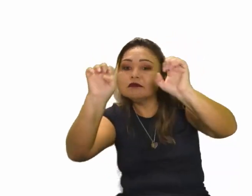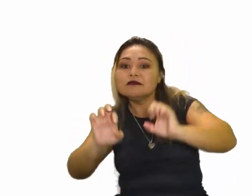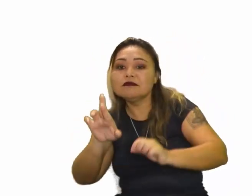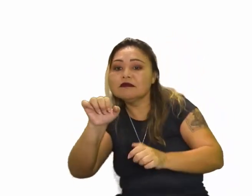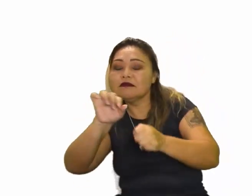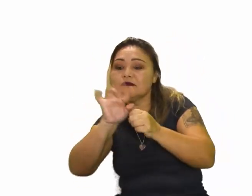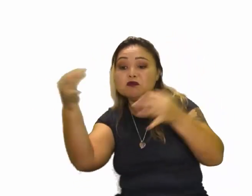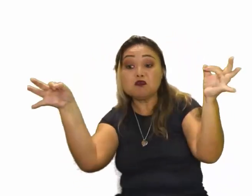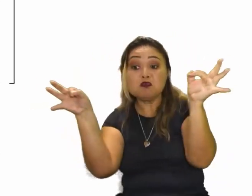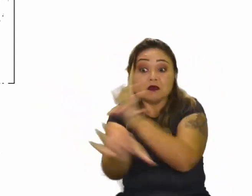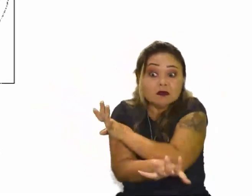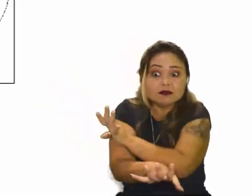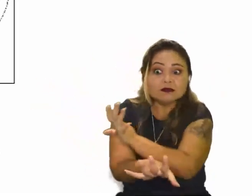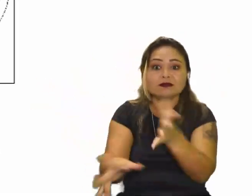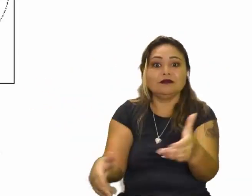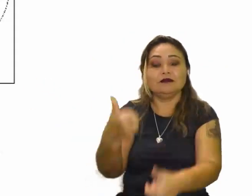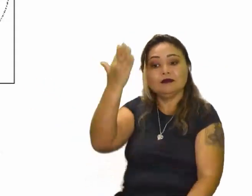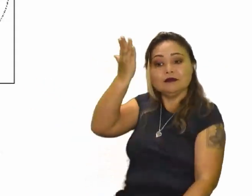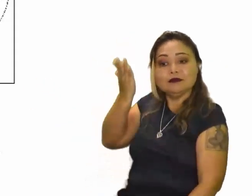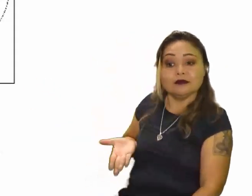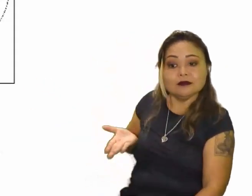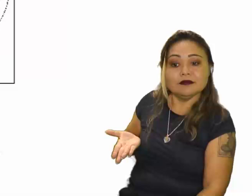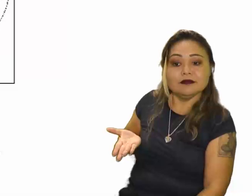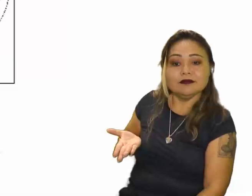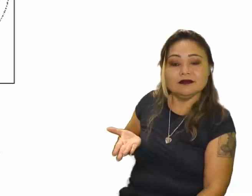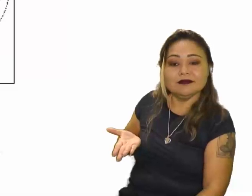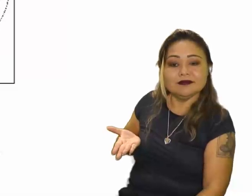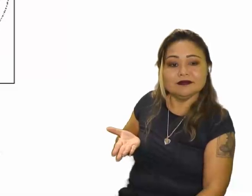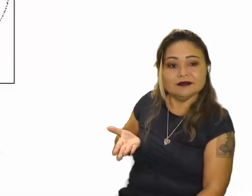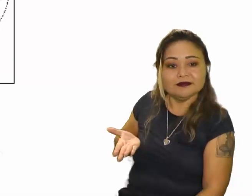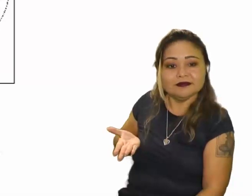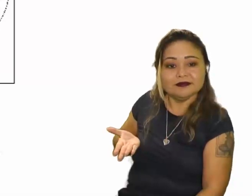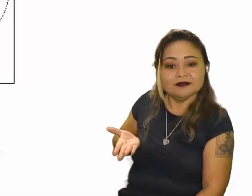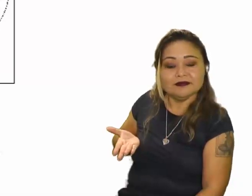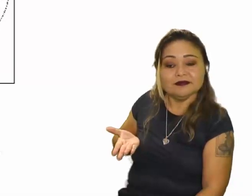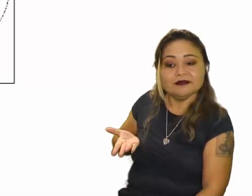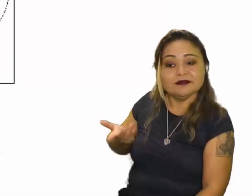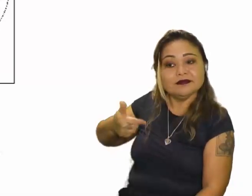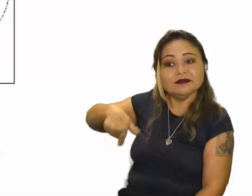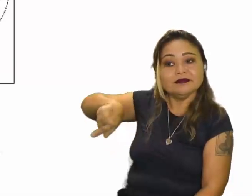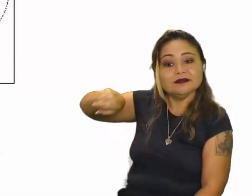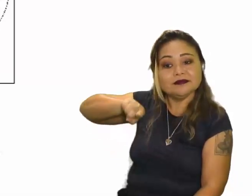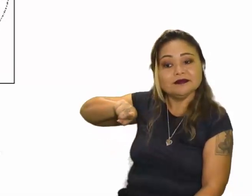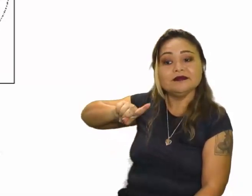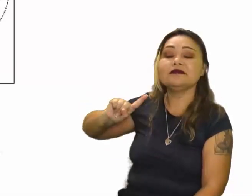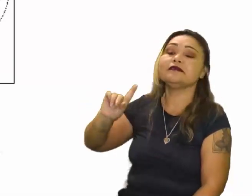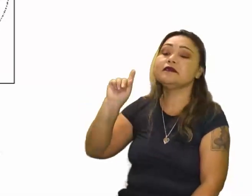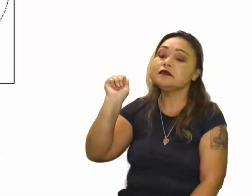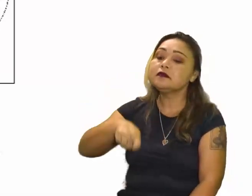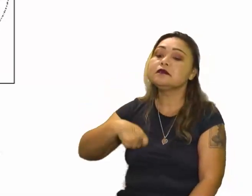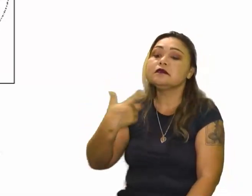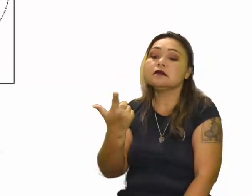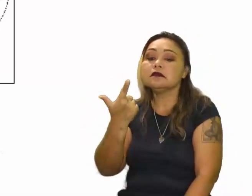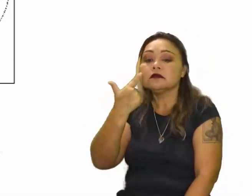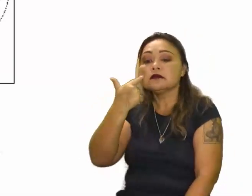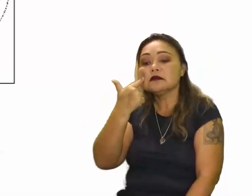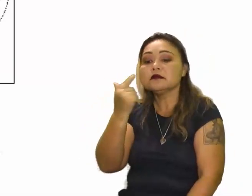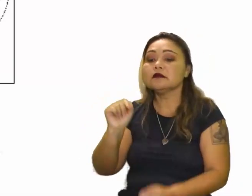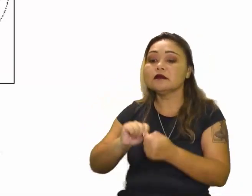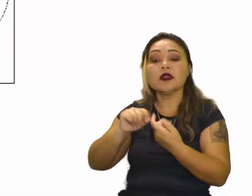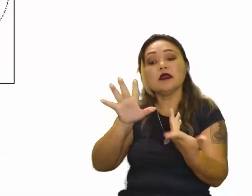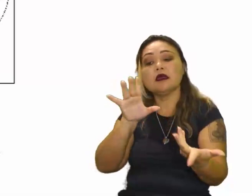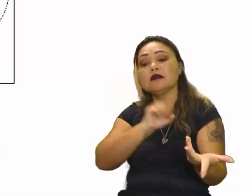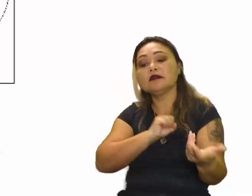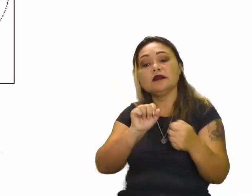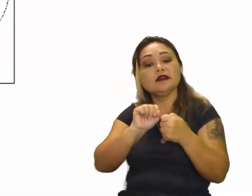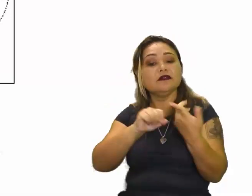Esquematize o ranário completo! Aê! Meus queridos, don't you worry. Don't you give me my